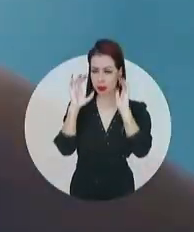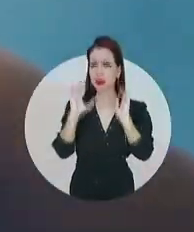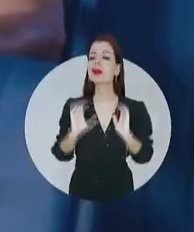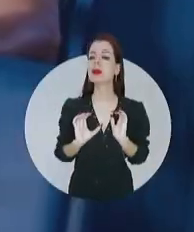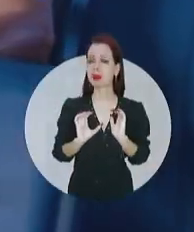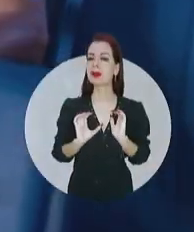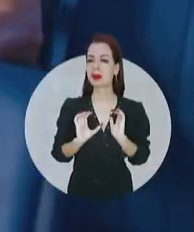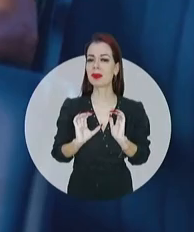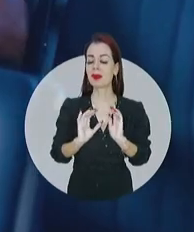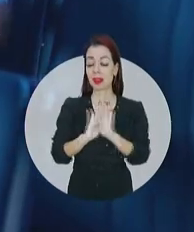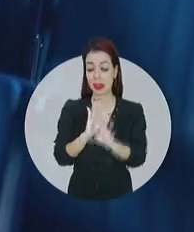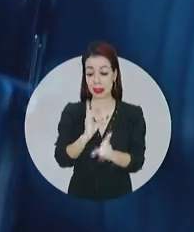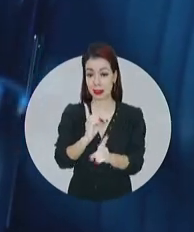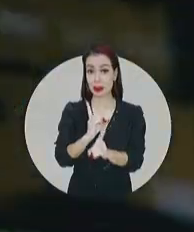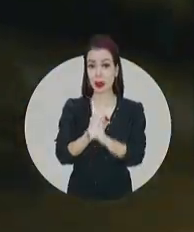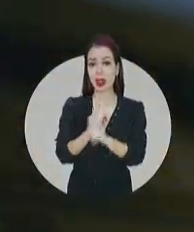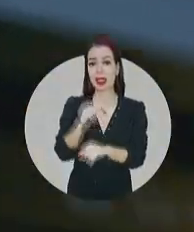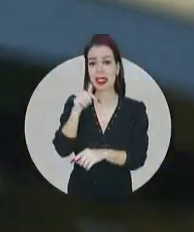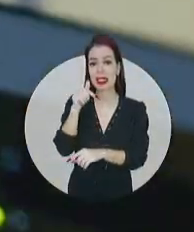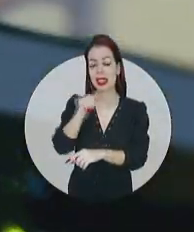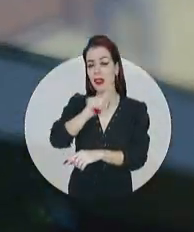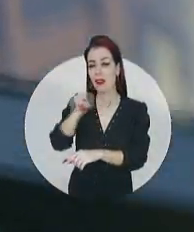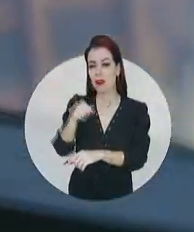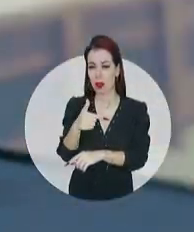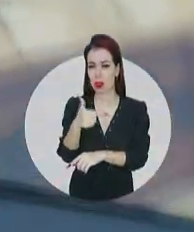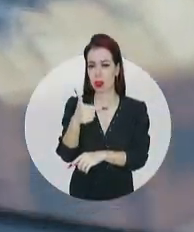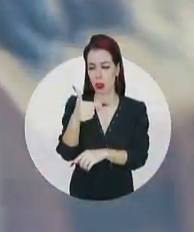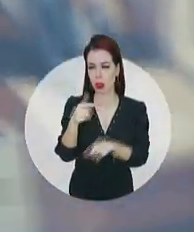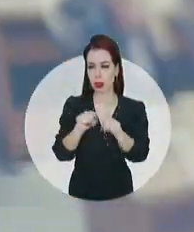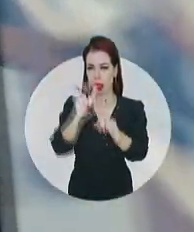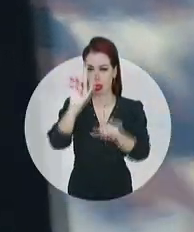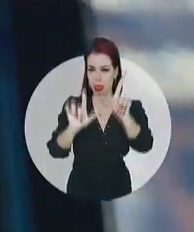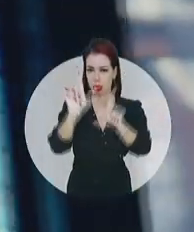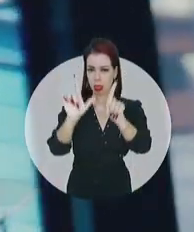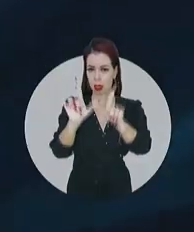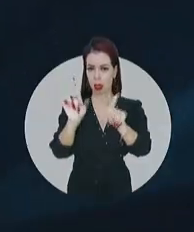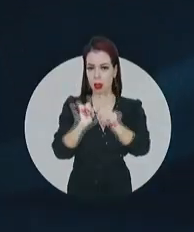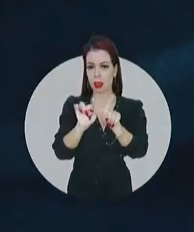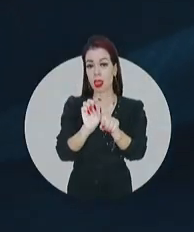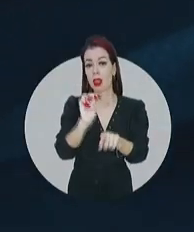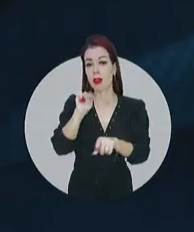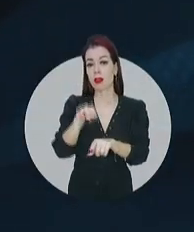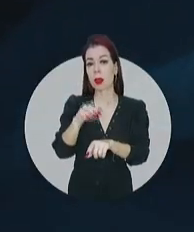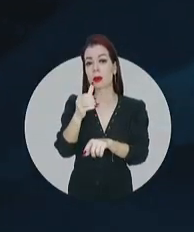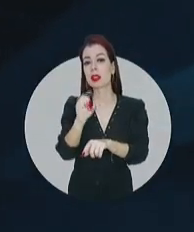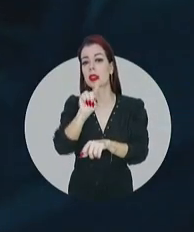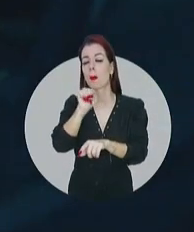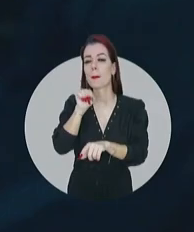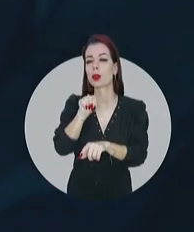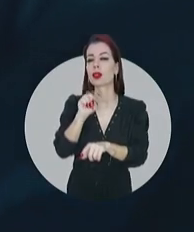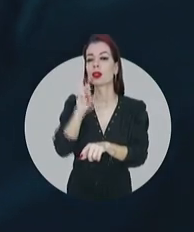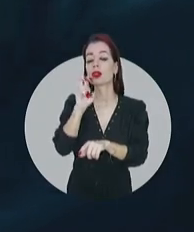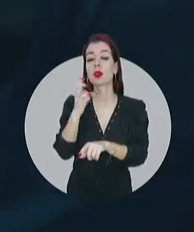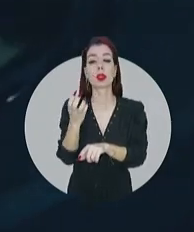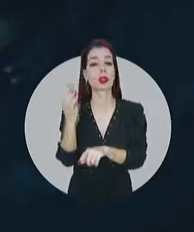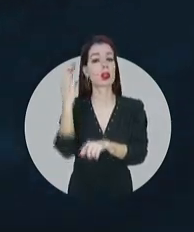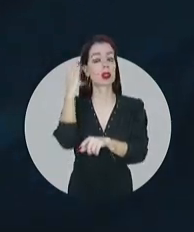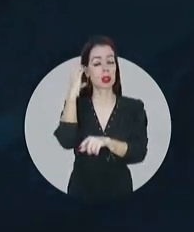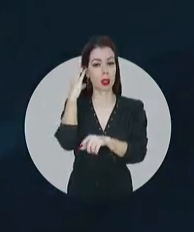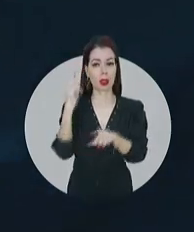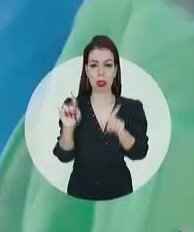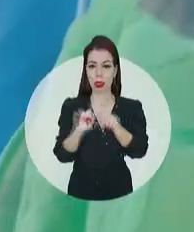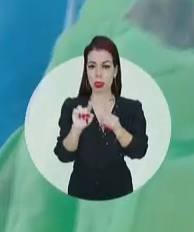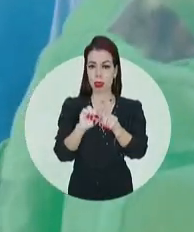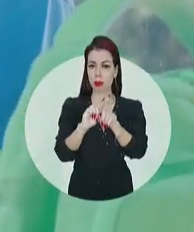educação e cidadania. Sintonize o canal 7.2 em sua TV e a FM 105.5 em seu